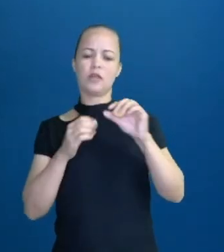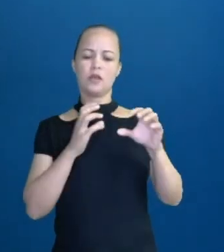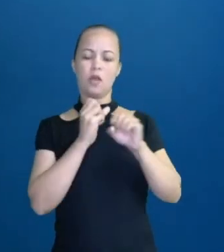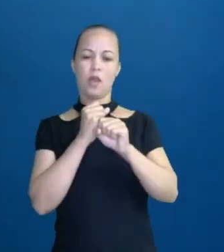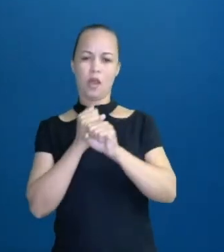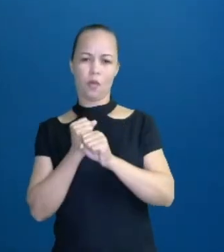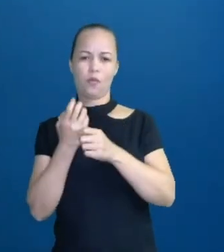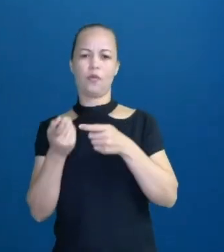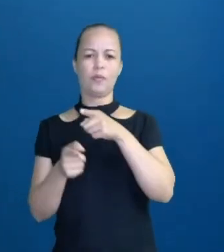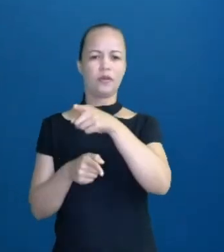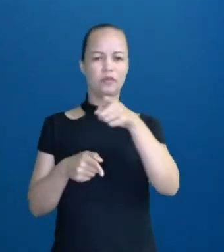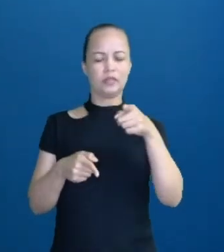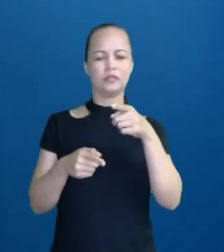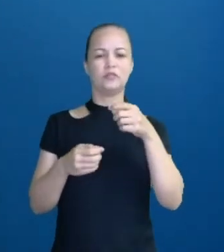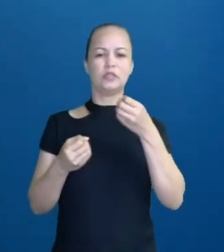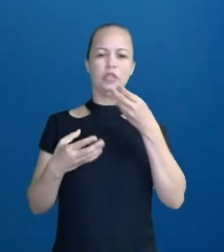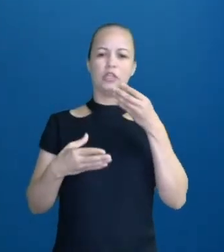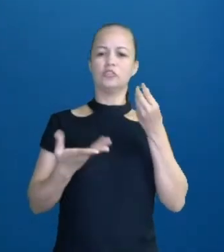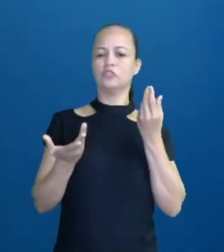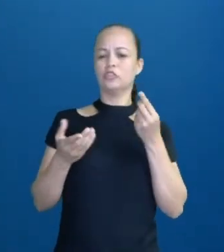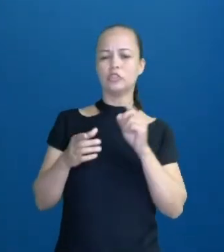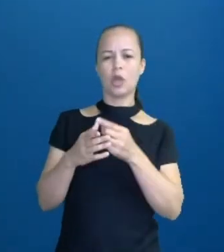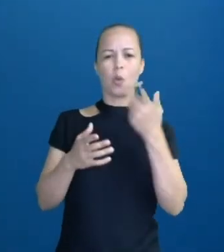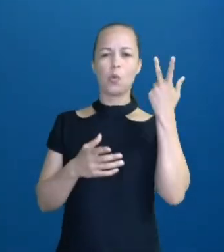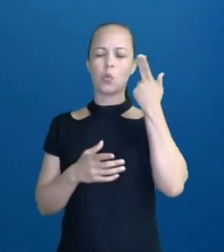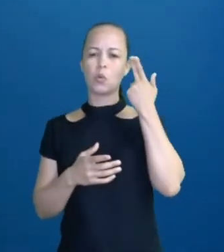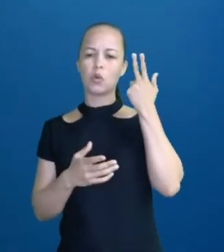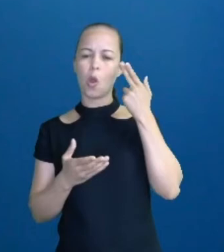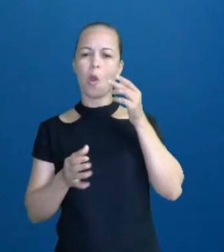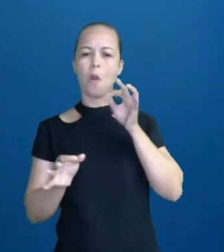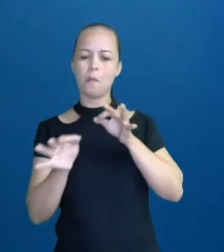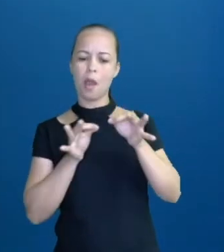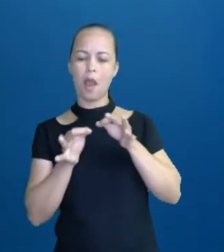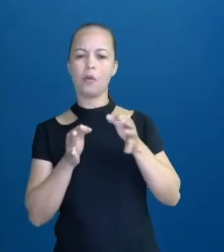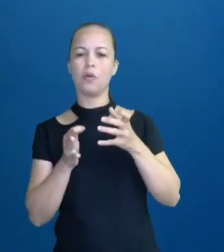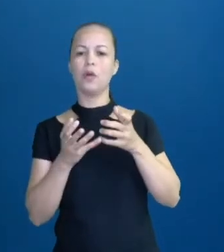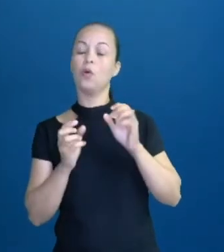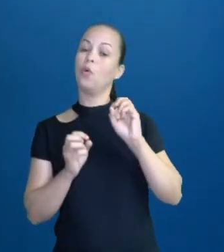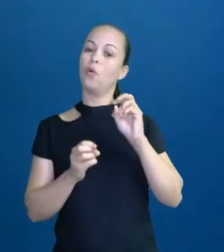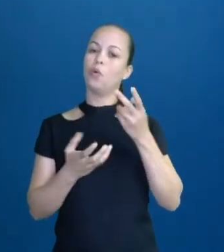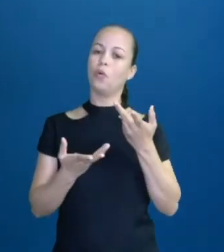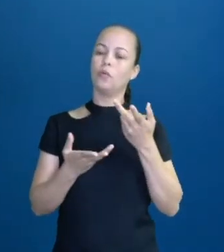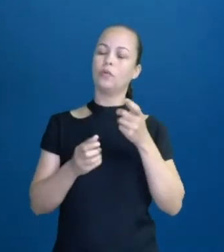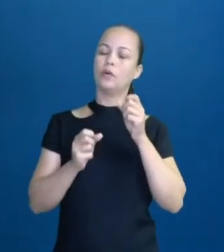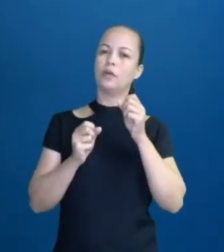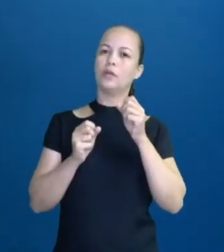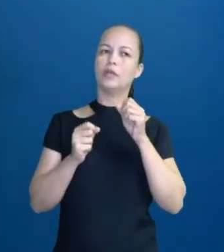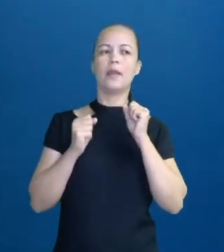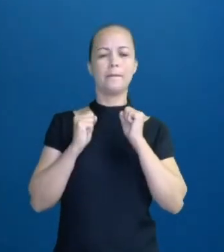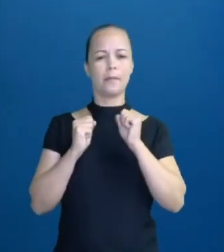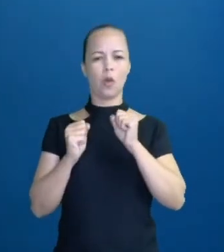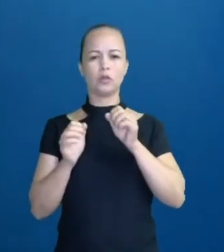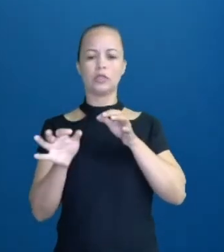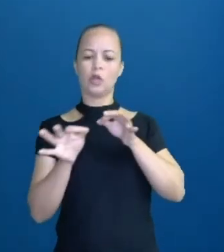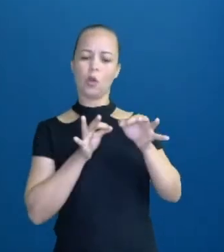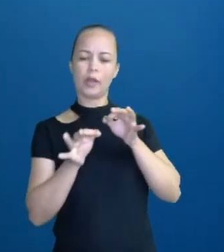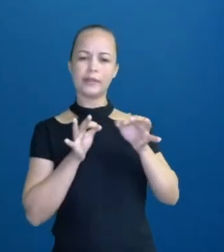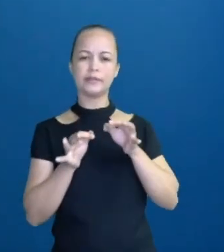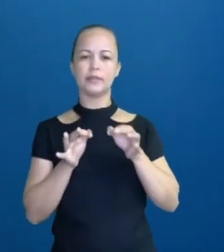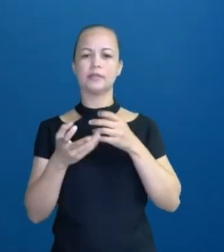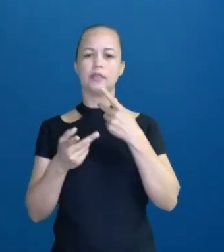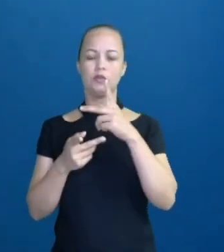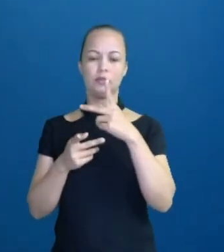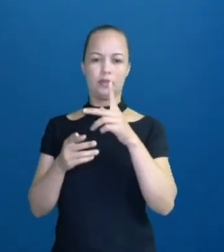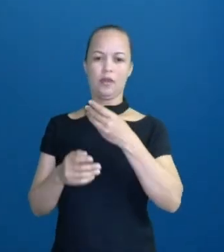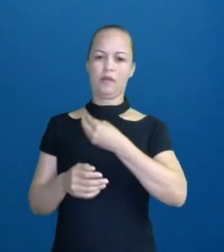cálculo para ver se vocês estão dentro do IMC, da faixa de normalidade, e então possam tomar as medidas mais adequadas